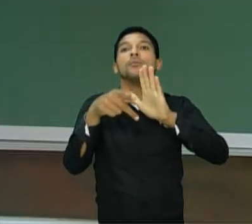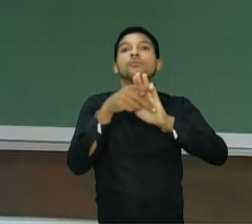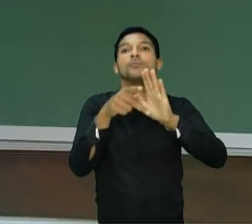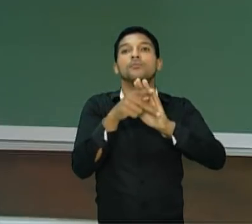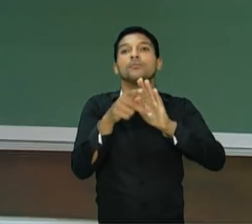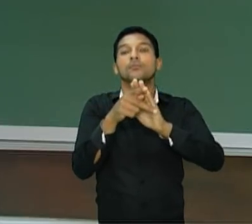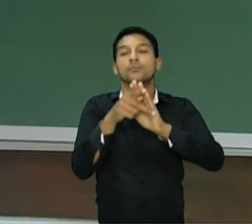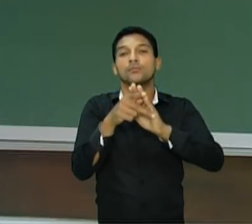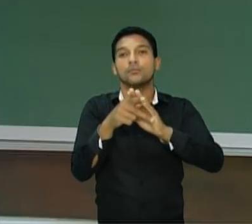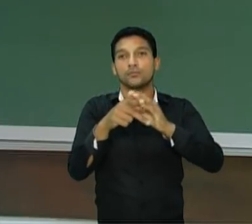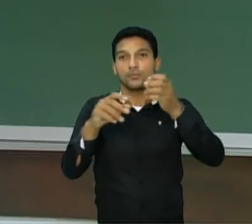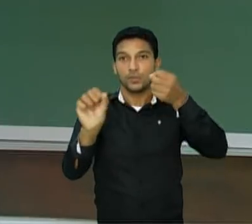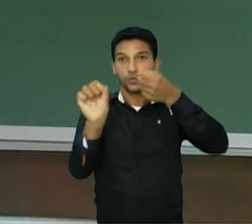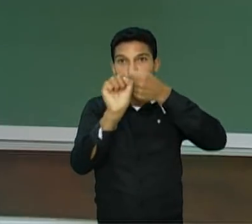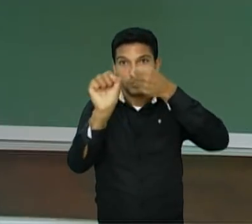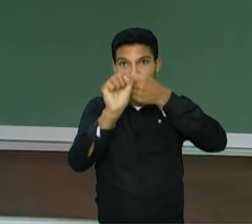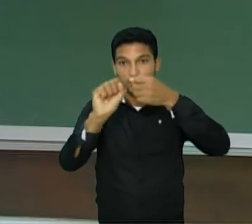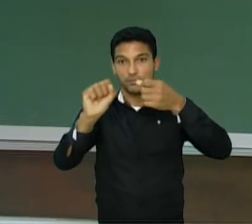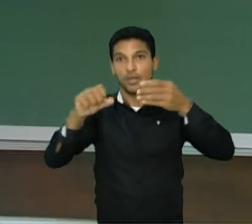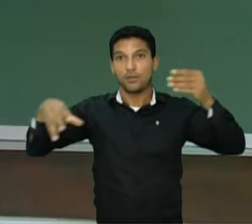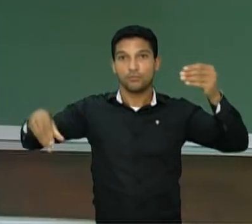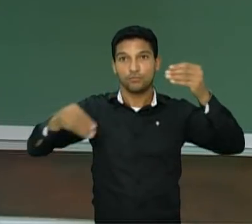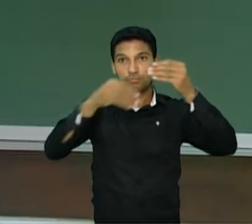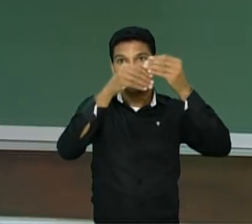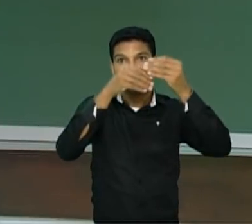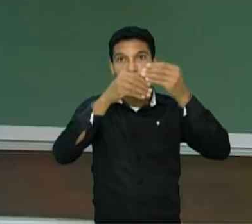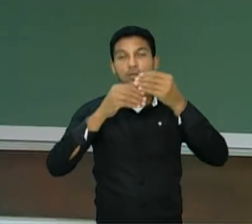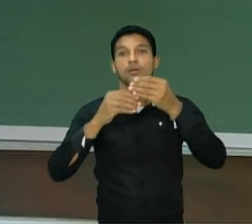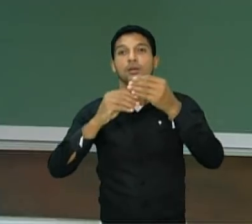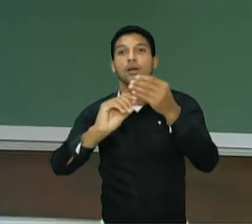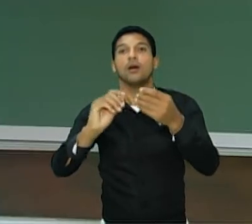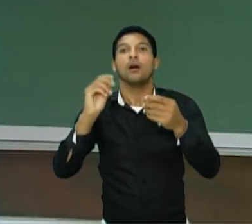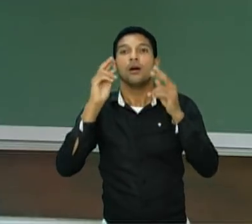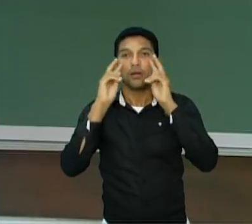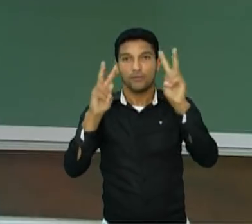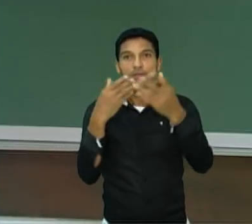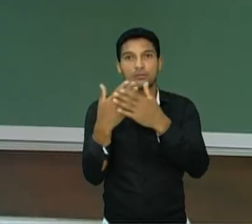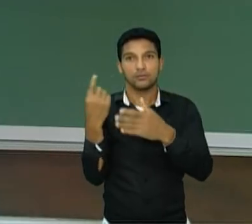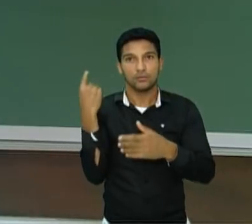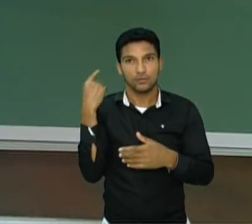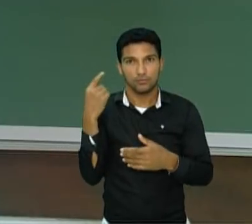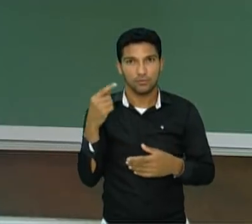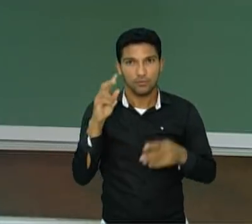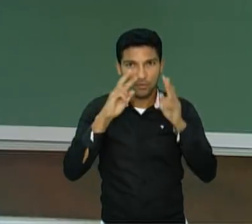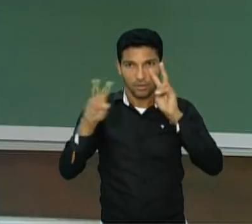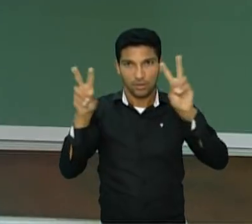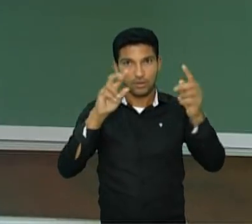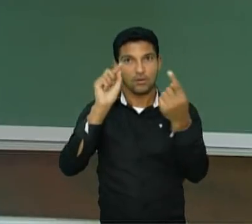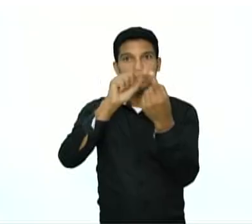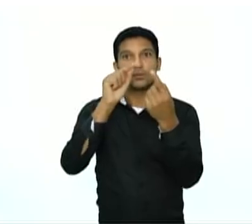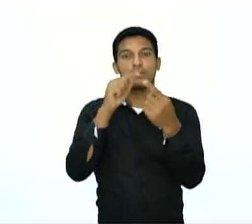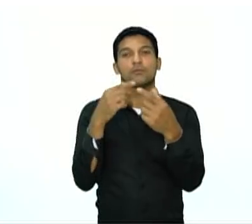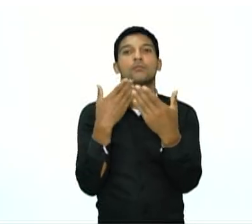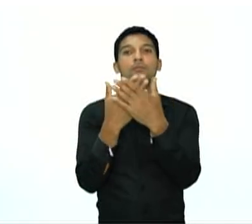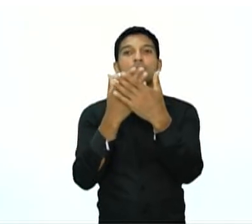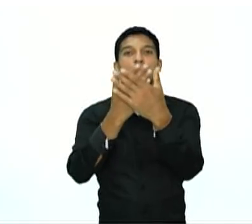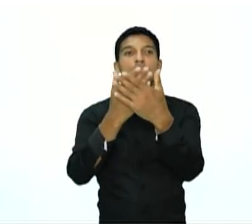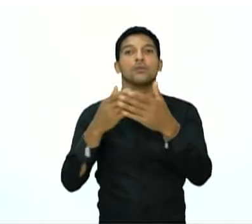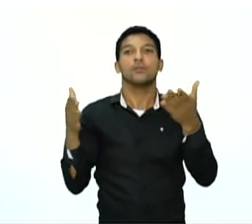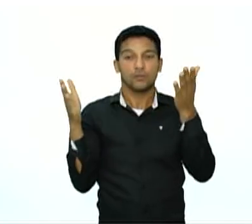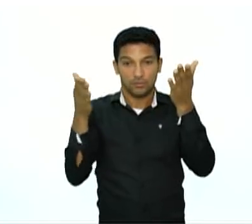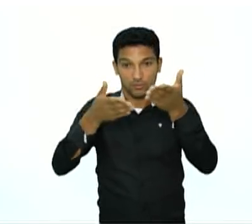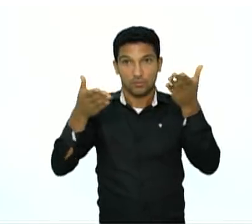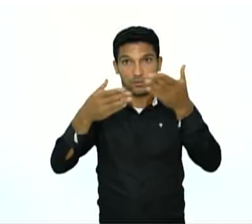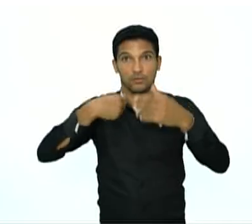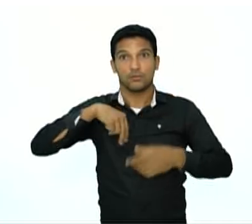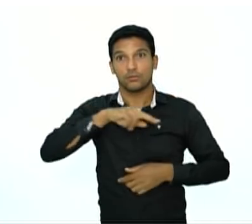se lembra do que nós estudamos na aula ao vivo? Espero que você esteja ligadinho. Vamos dar uma olhada nos objetivos da nossa aula? Então, hoje